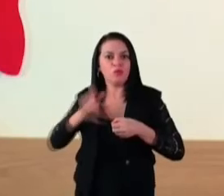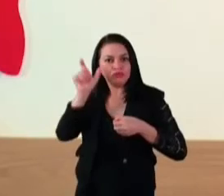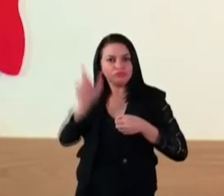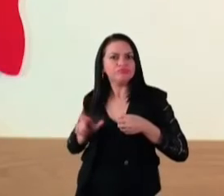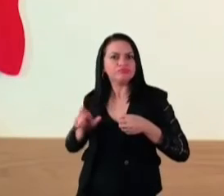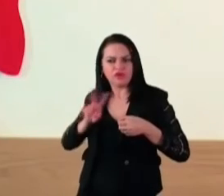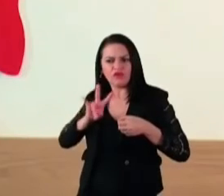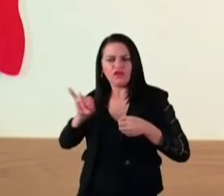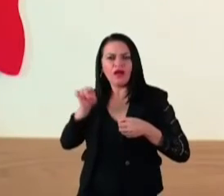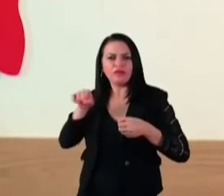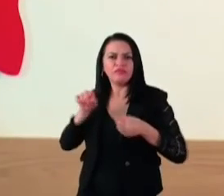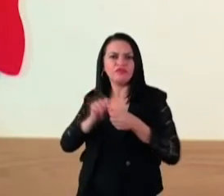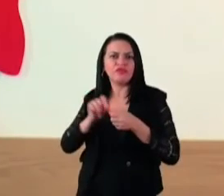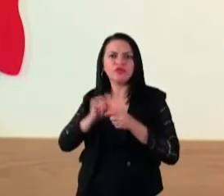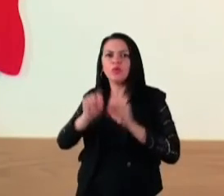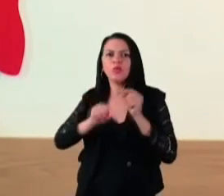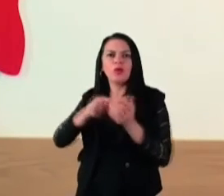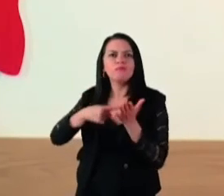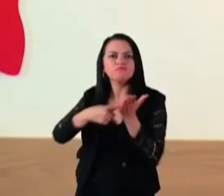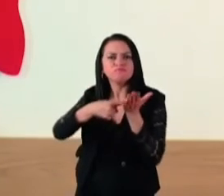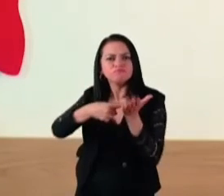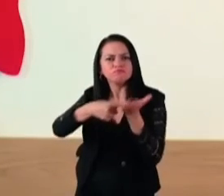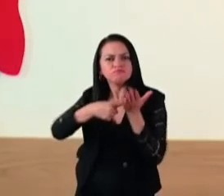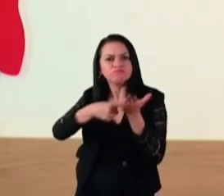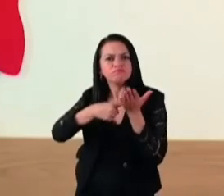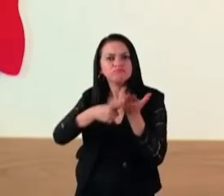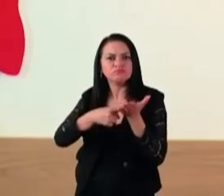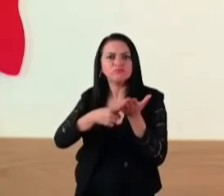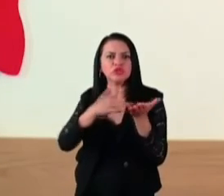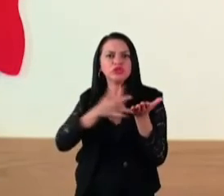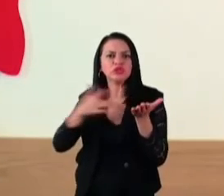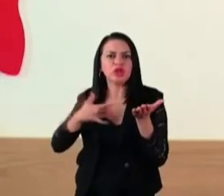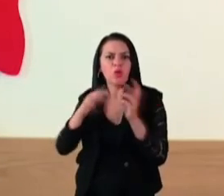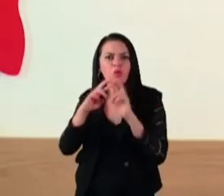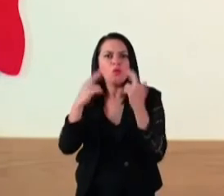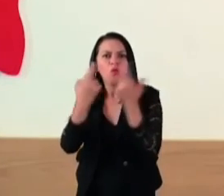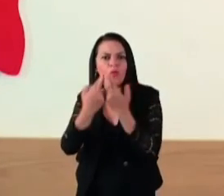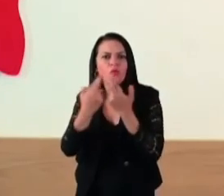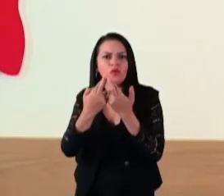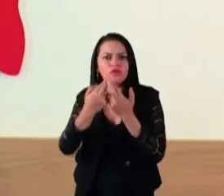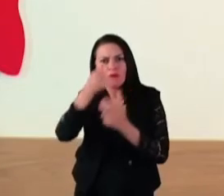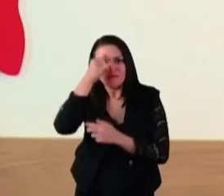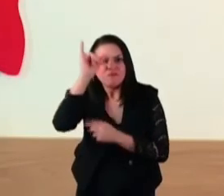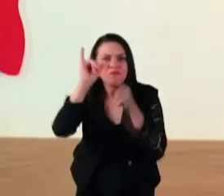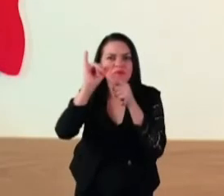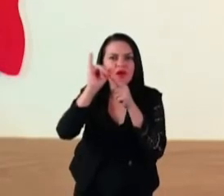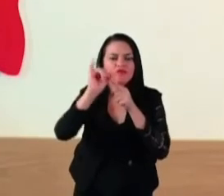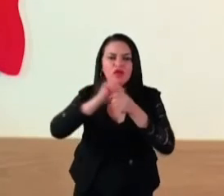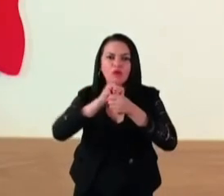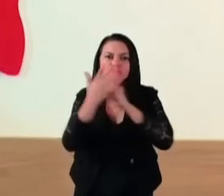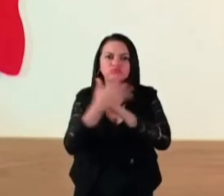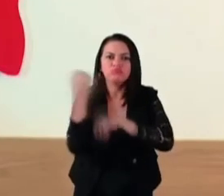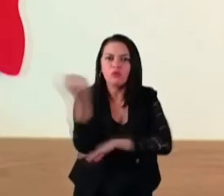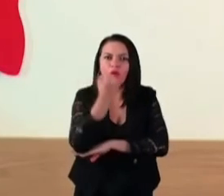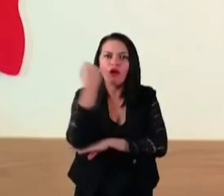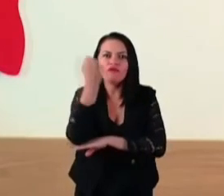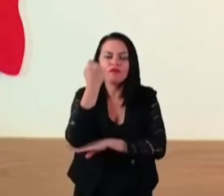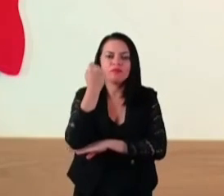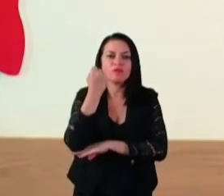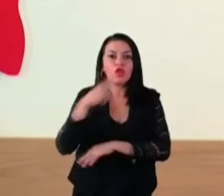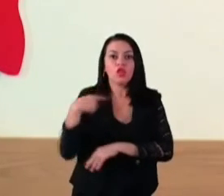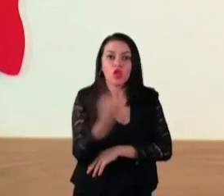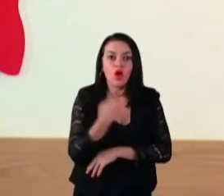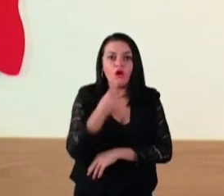propondo uma espécie de pacto de prevenção do agravamento do coronavírus. Vamos conversar